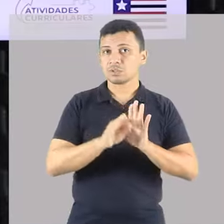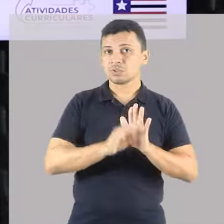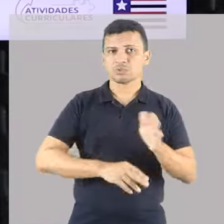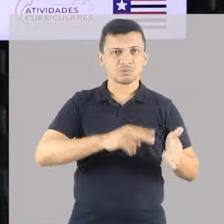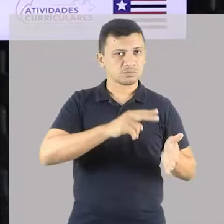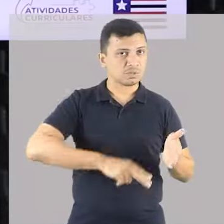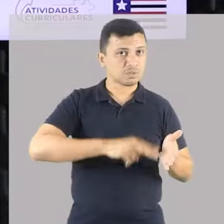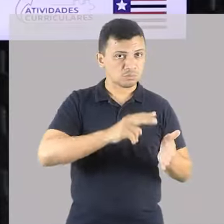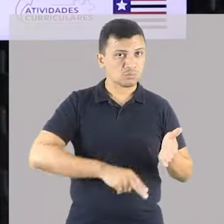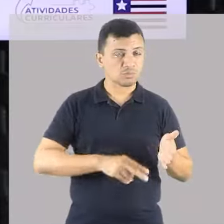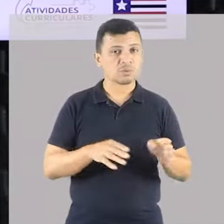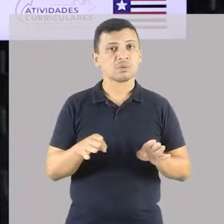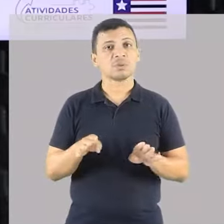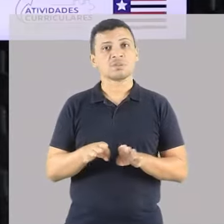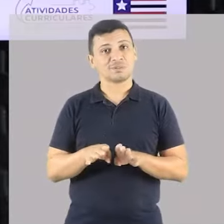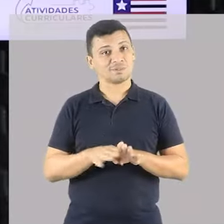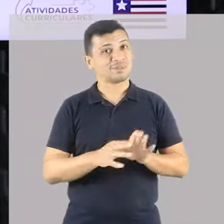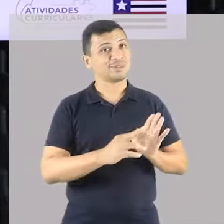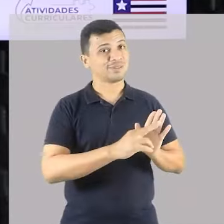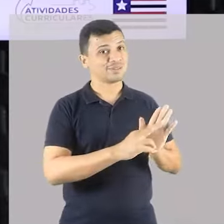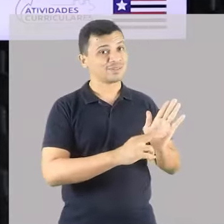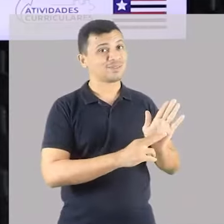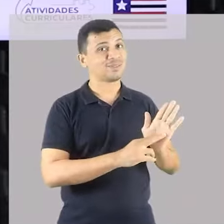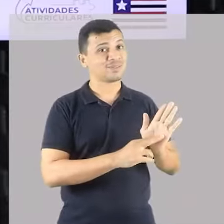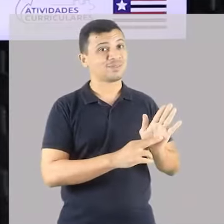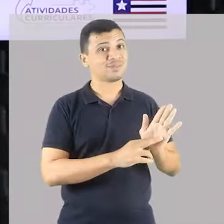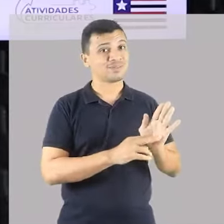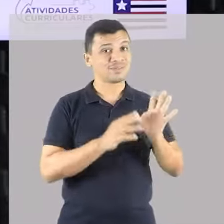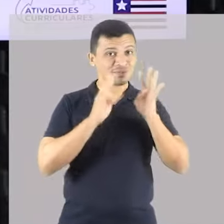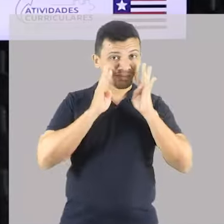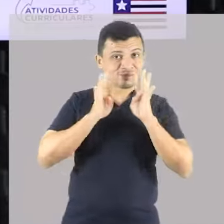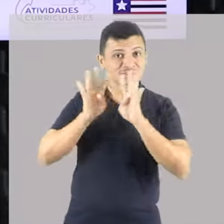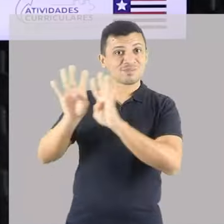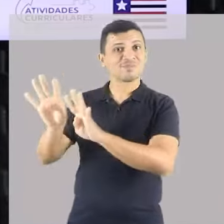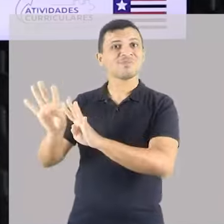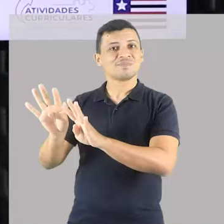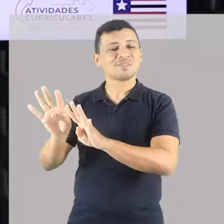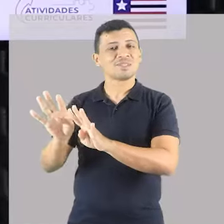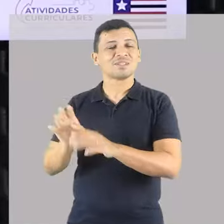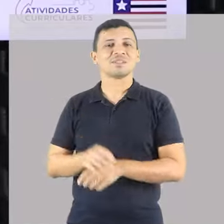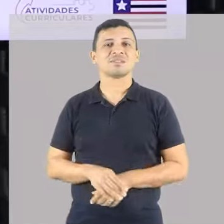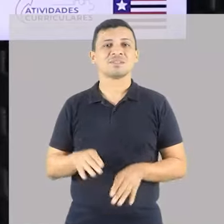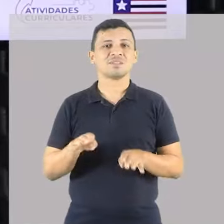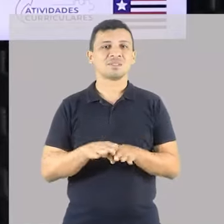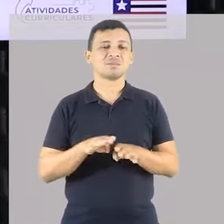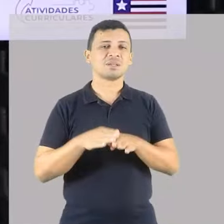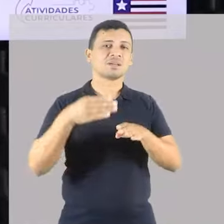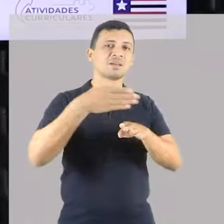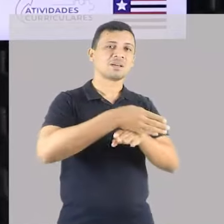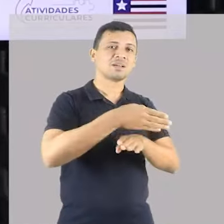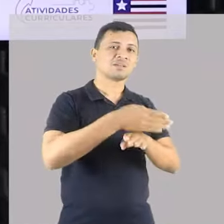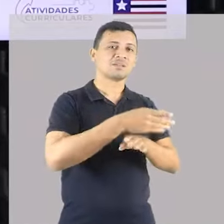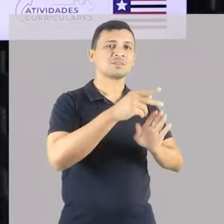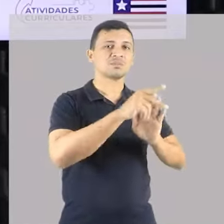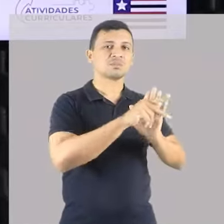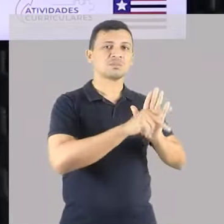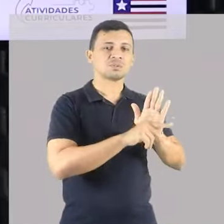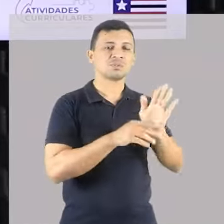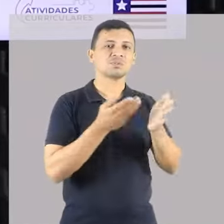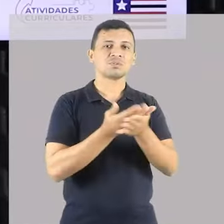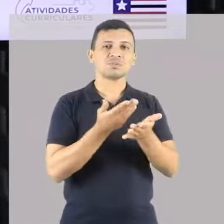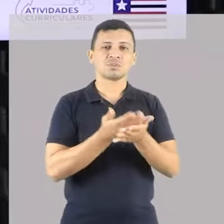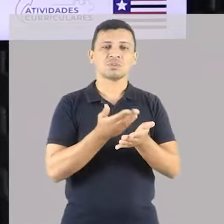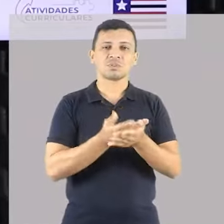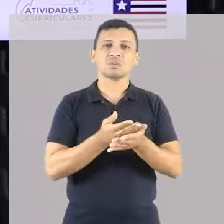de texto isso é redação Então fique de olho atente aqui depois acesse o plano de estudo acompanhe as